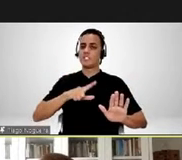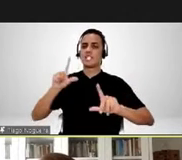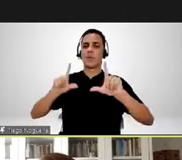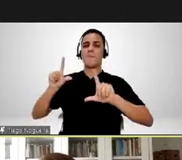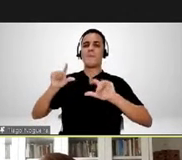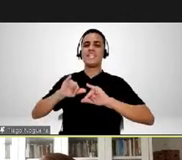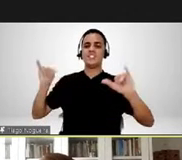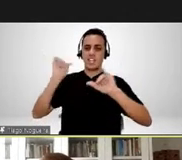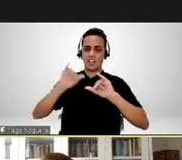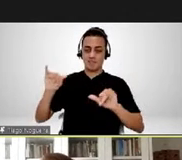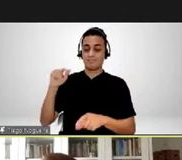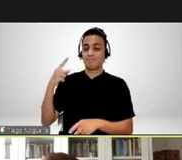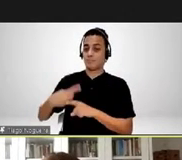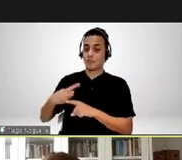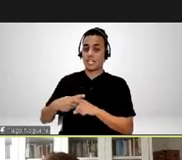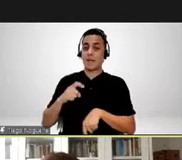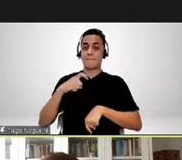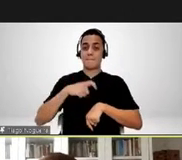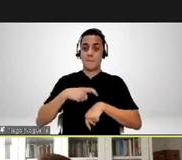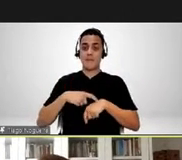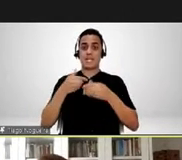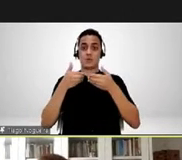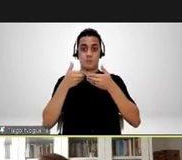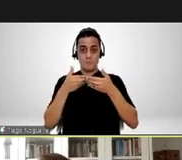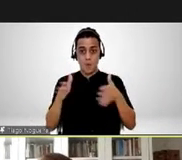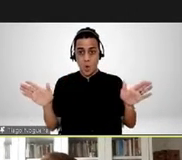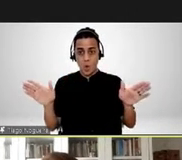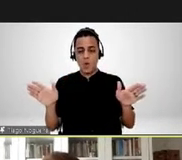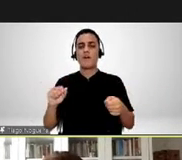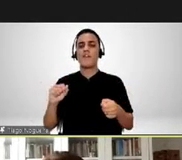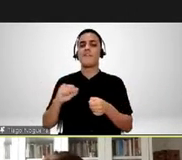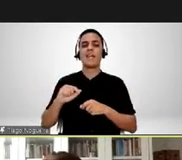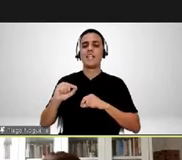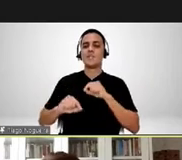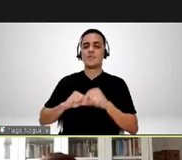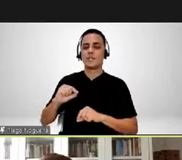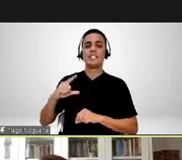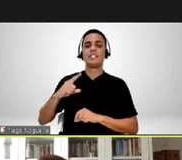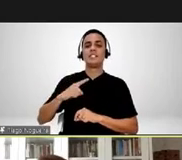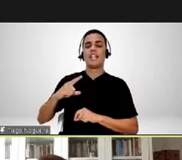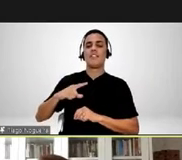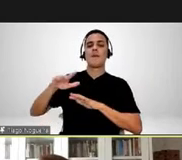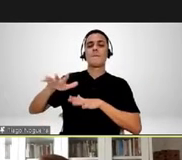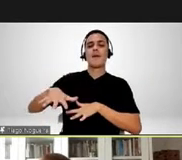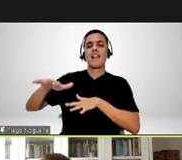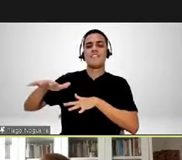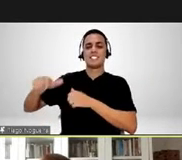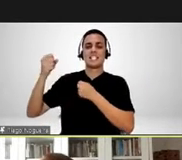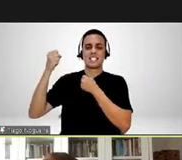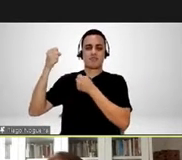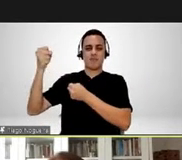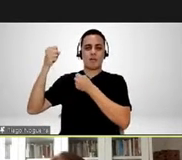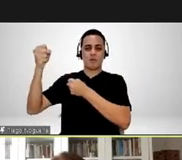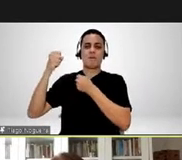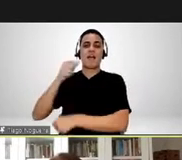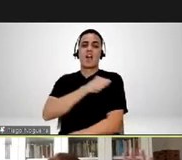momento que acontecia a sua inauguração, foi feita uma manifestação de estudantes passando, nós